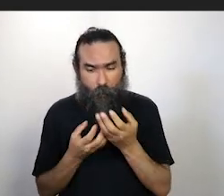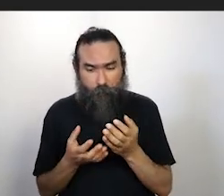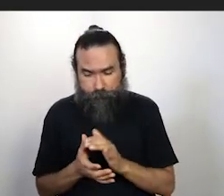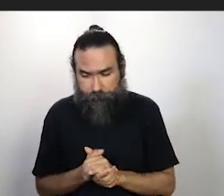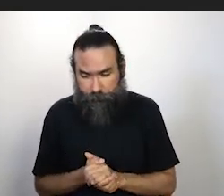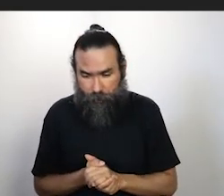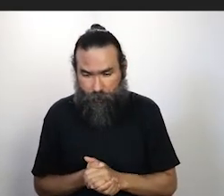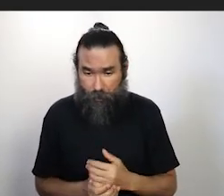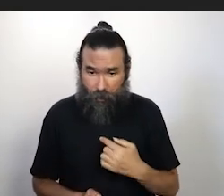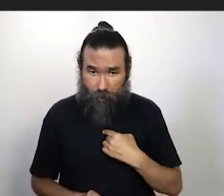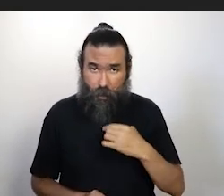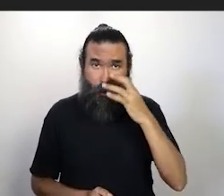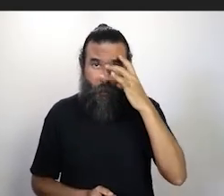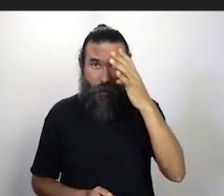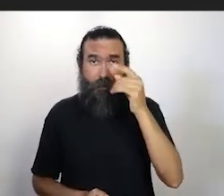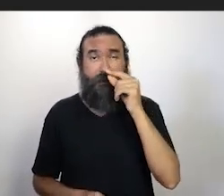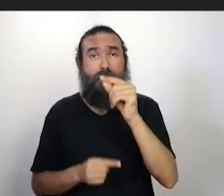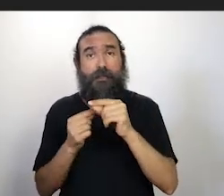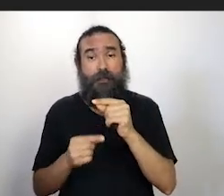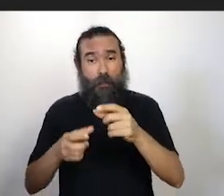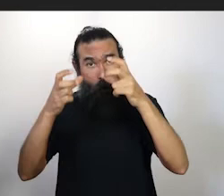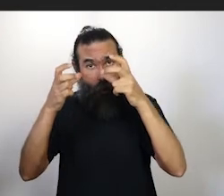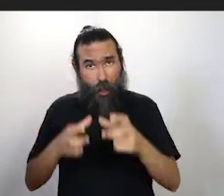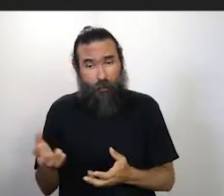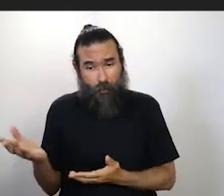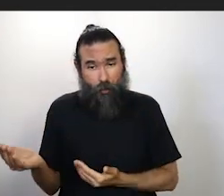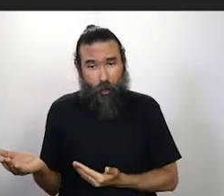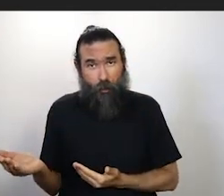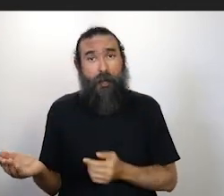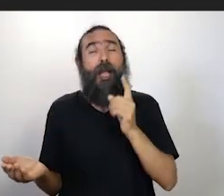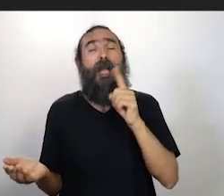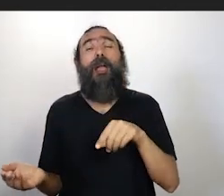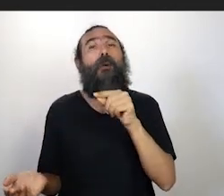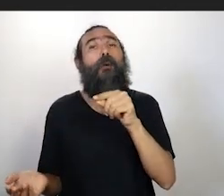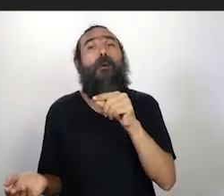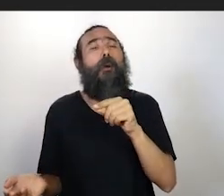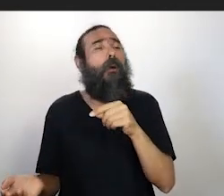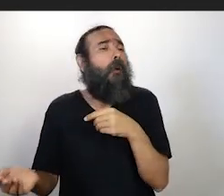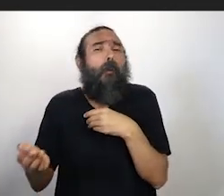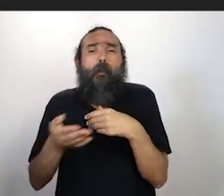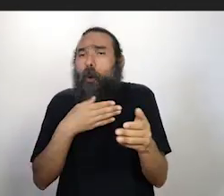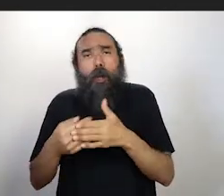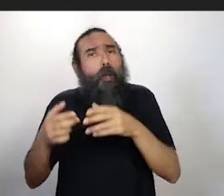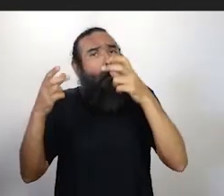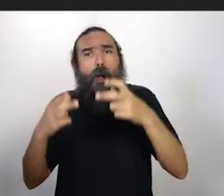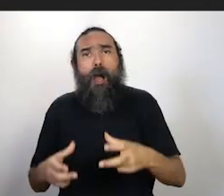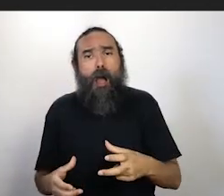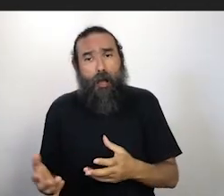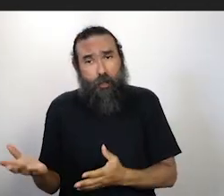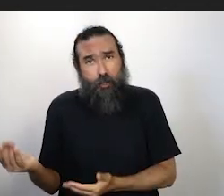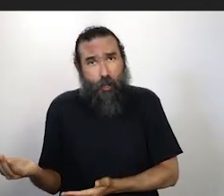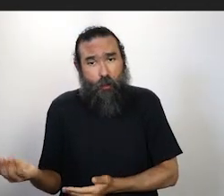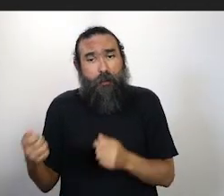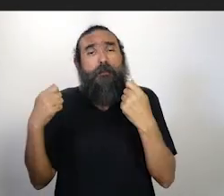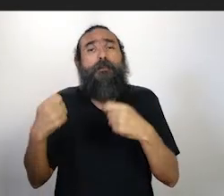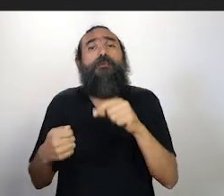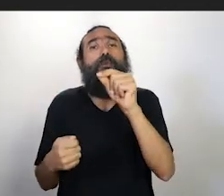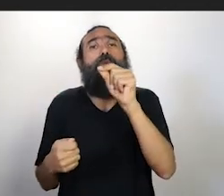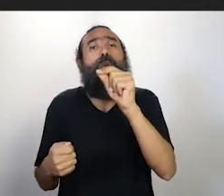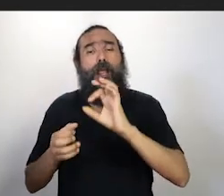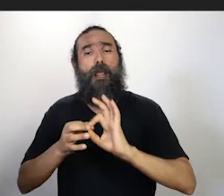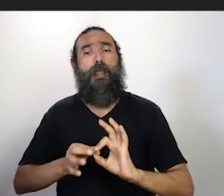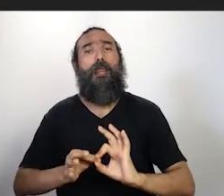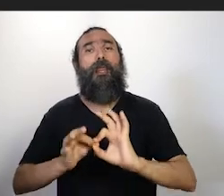Bom, eu penso que o espaço do jovem é onde ele quiser. Sabe? O lugar de fala dele tem que ser uma